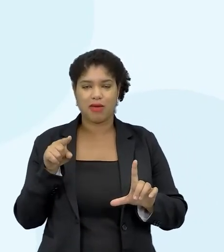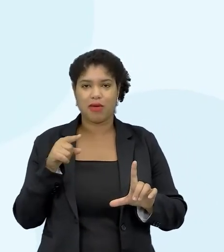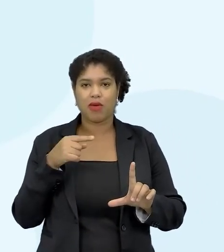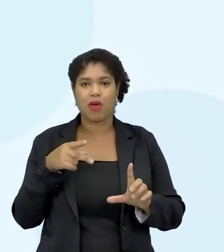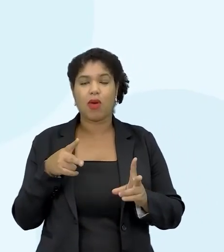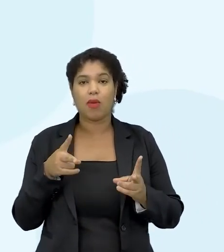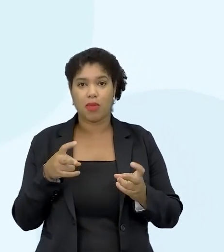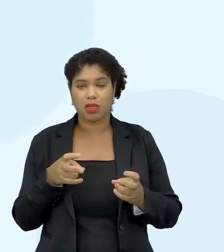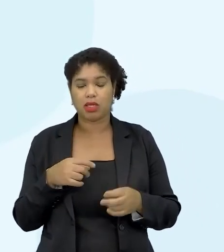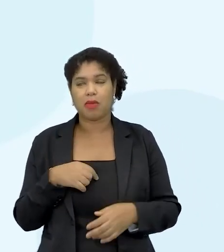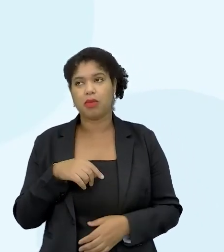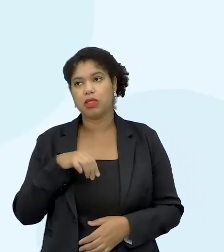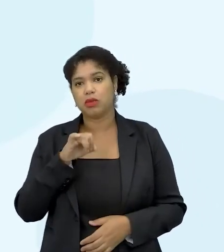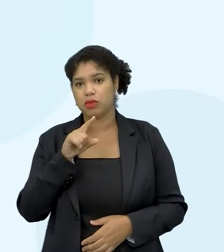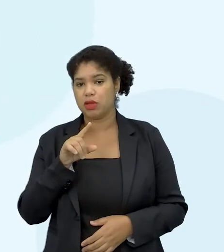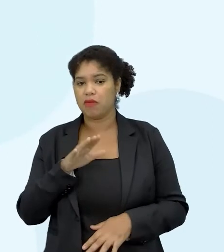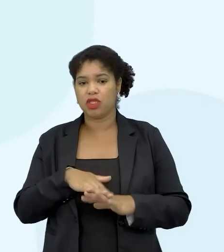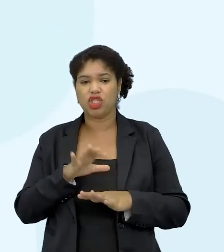a sua venda vai dar